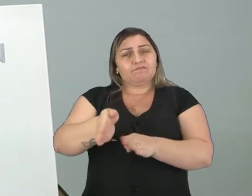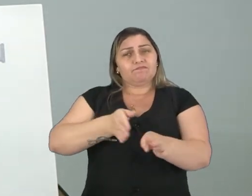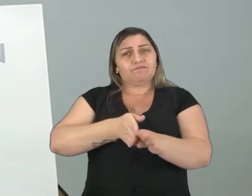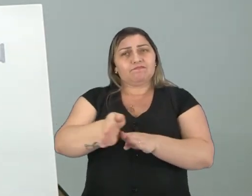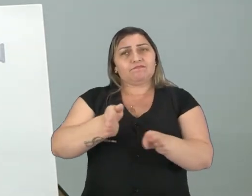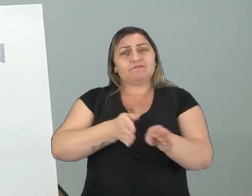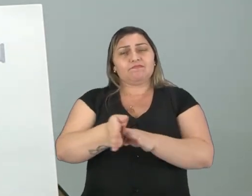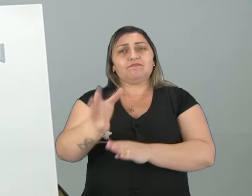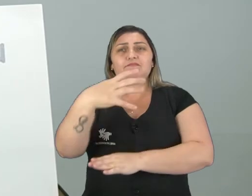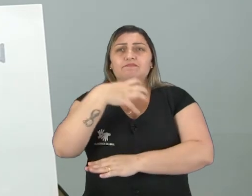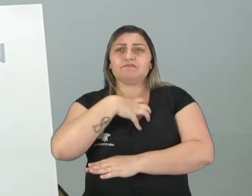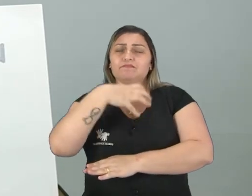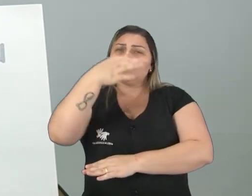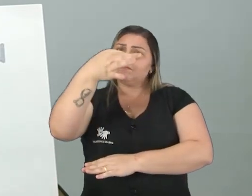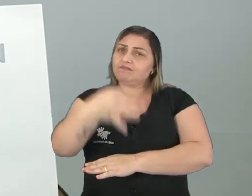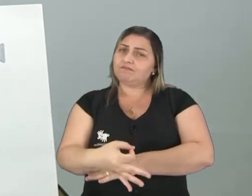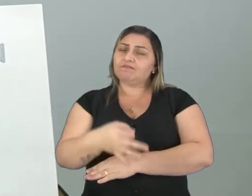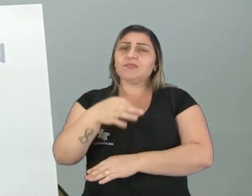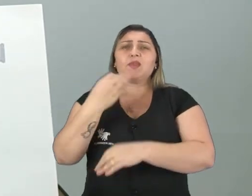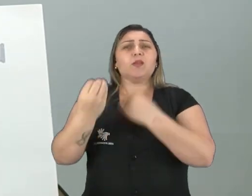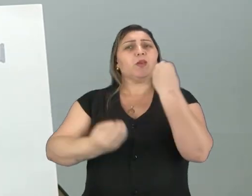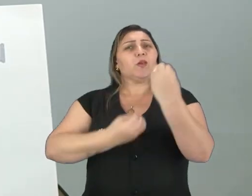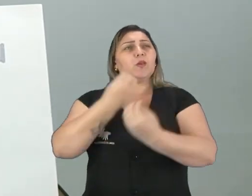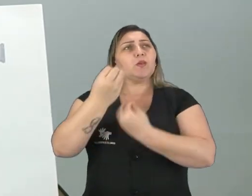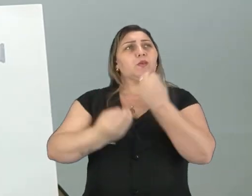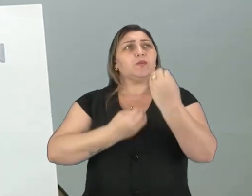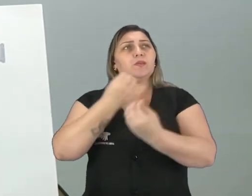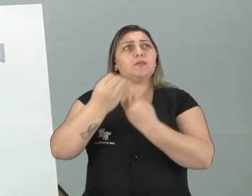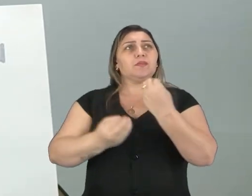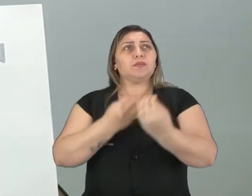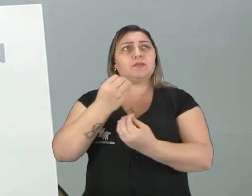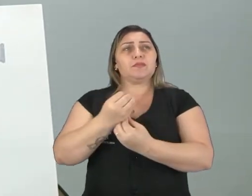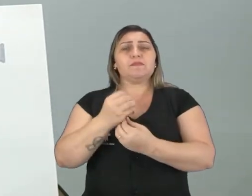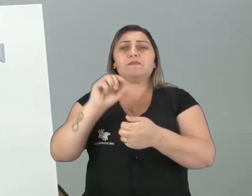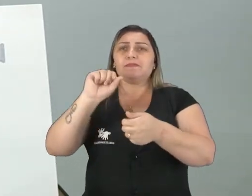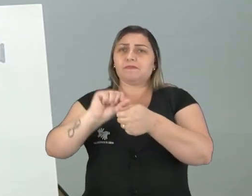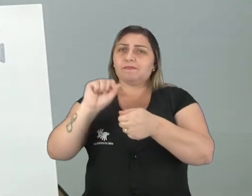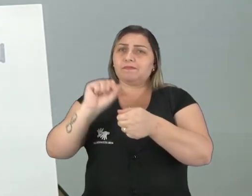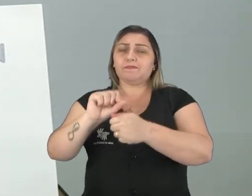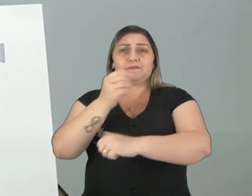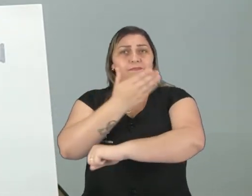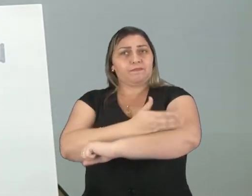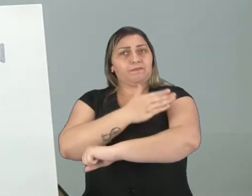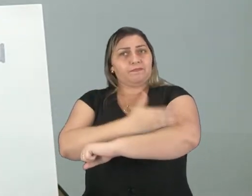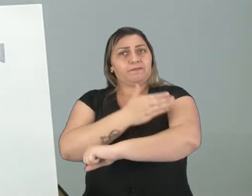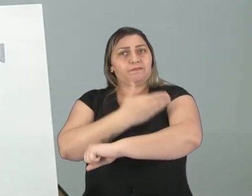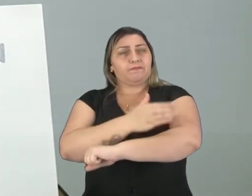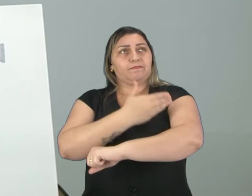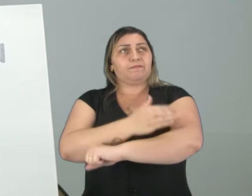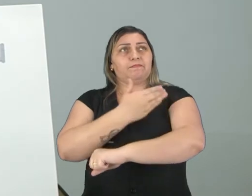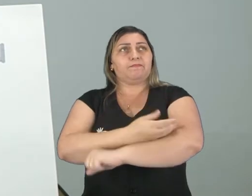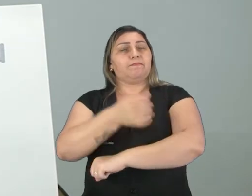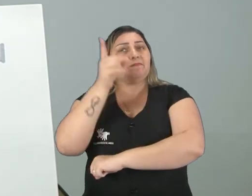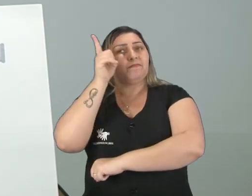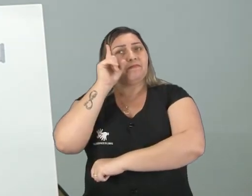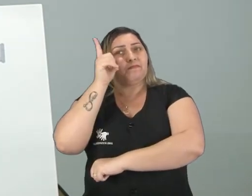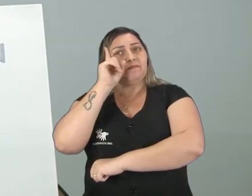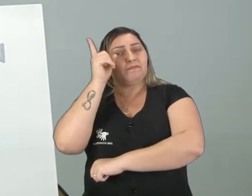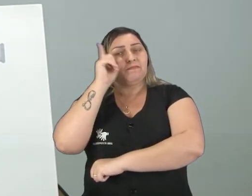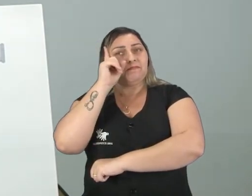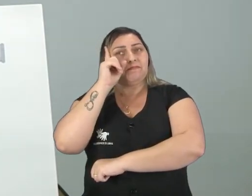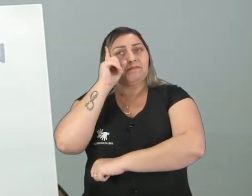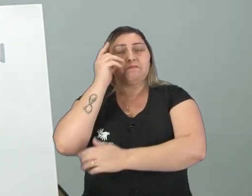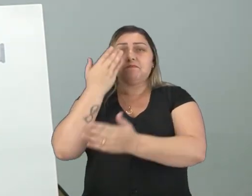Orientando-os a maneira correta de como realizar as práticas, né, as atividades no dia a dia,